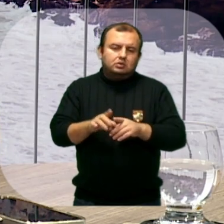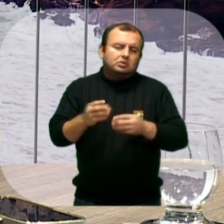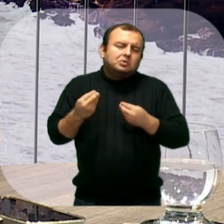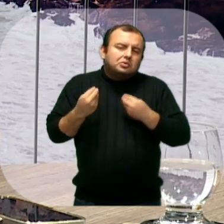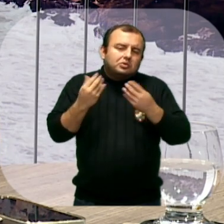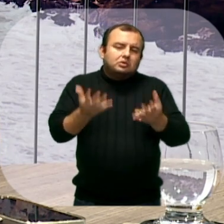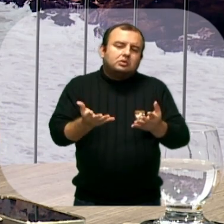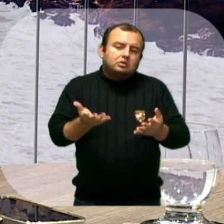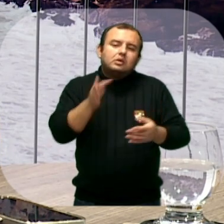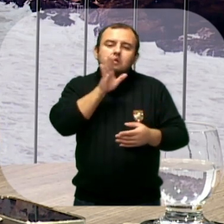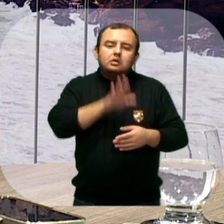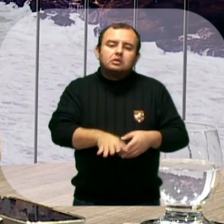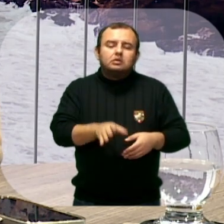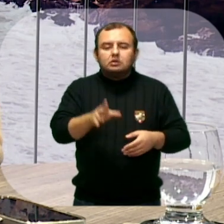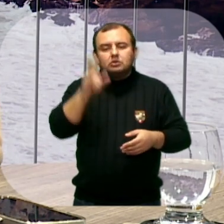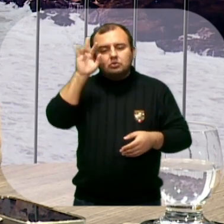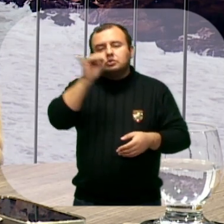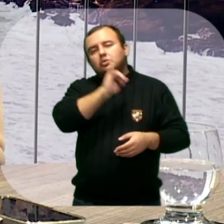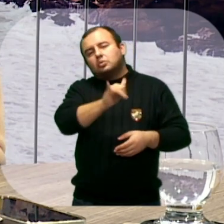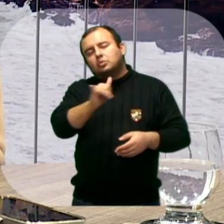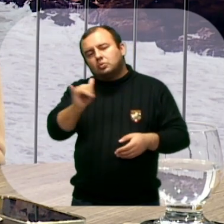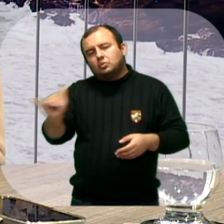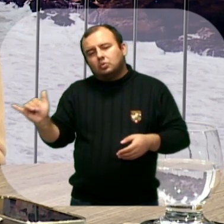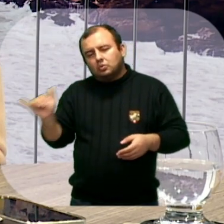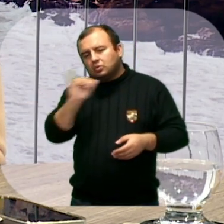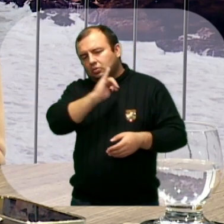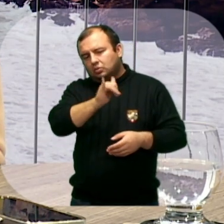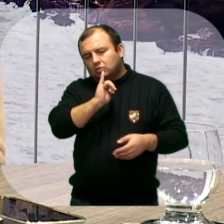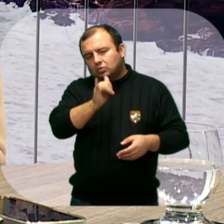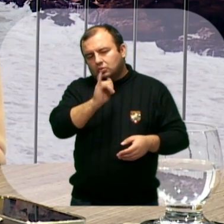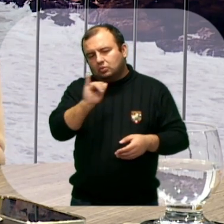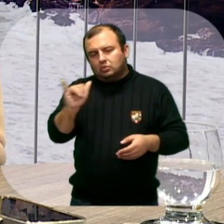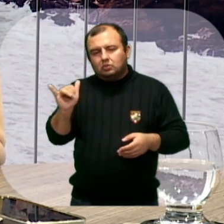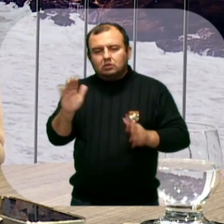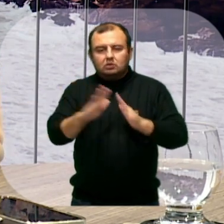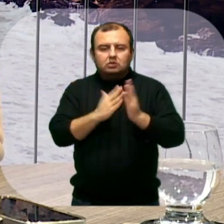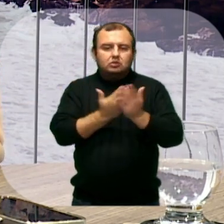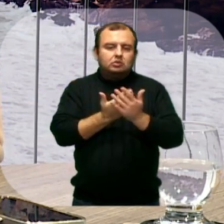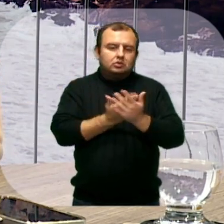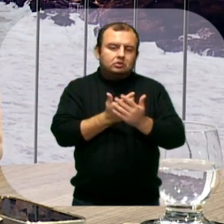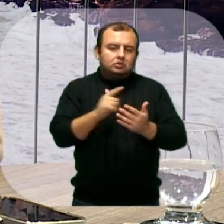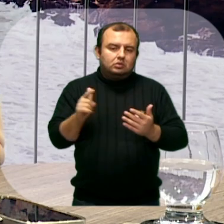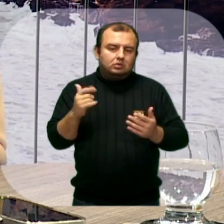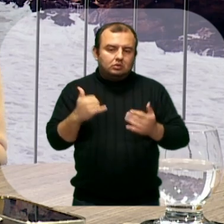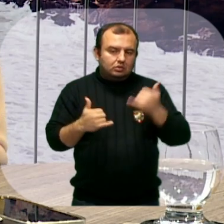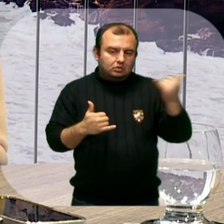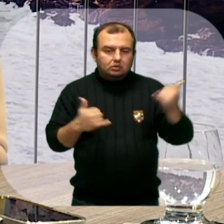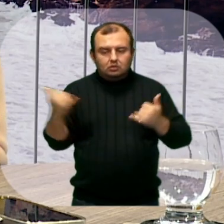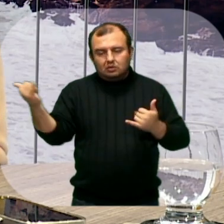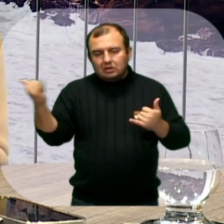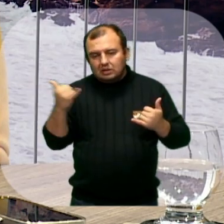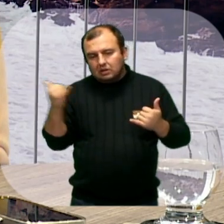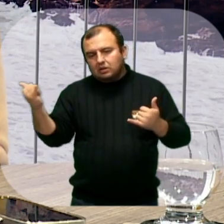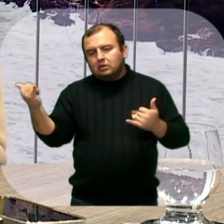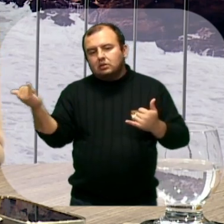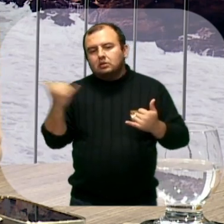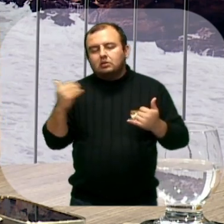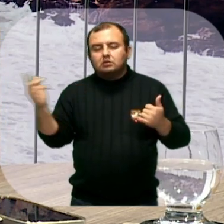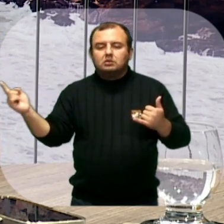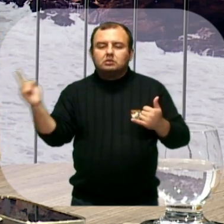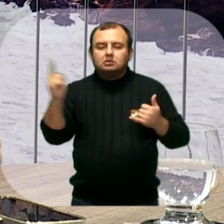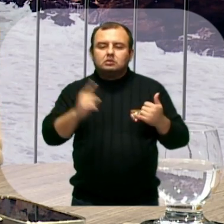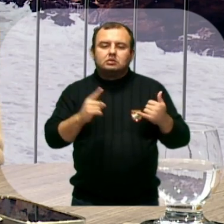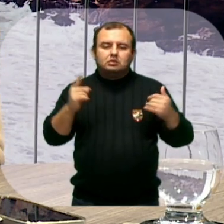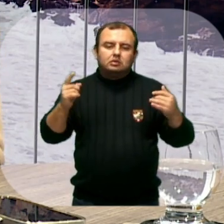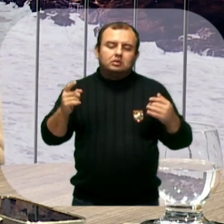gente. Eles vão lá à tarde, contam histórias. Às vezes a escola pede, não tem nenhum contador, aí a gente liga para um contador e outro, eles vão